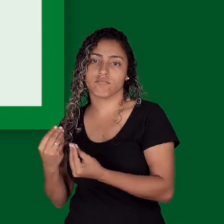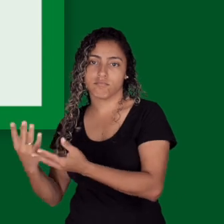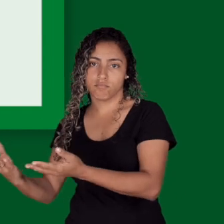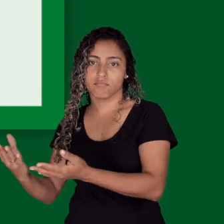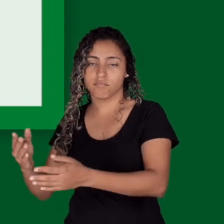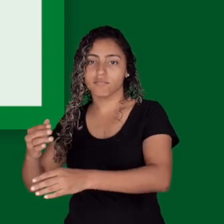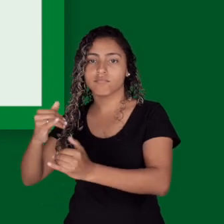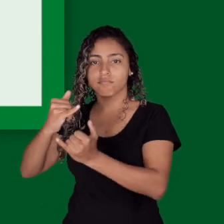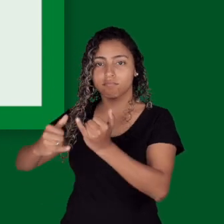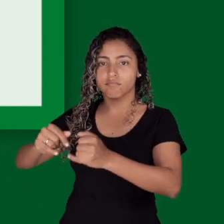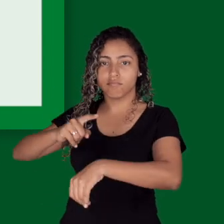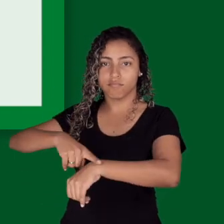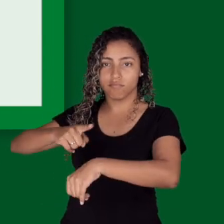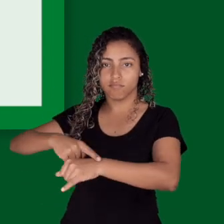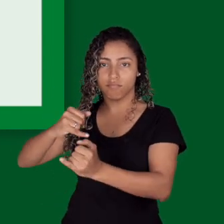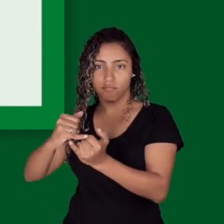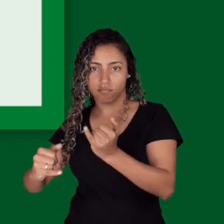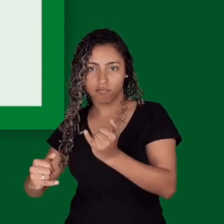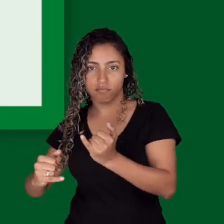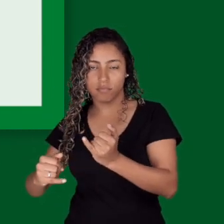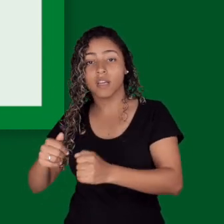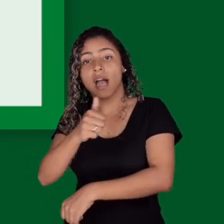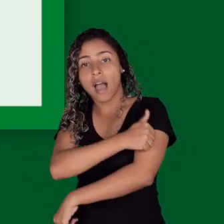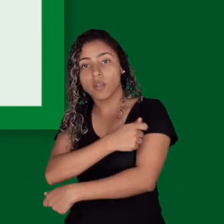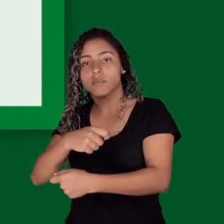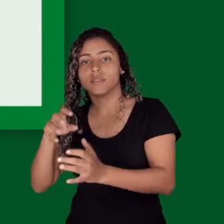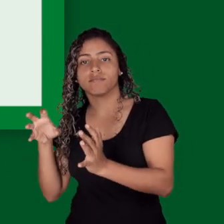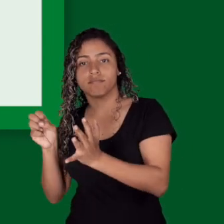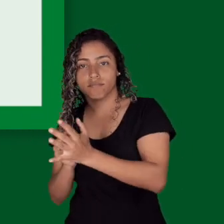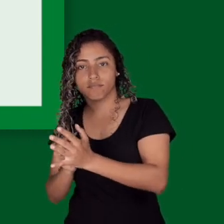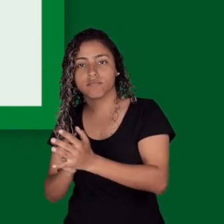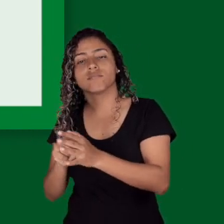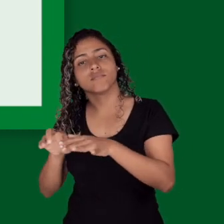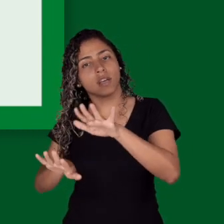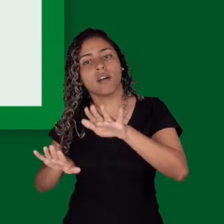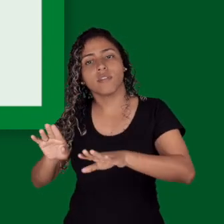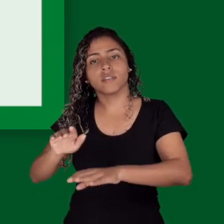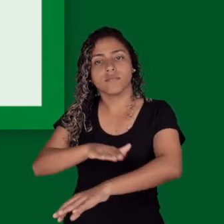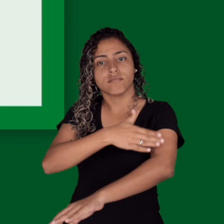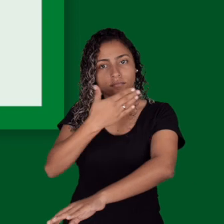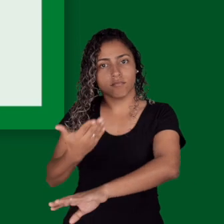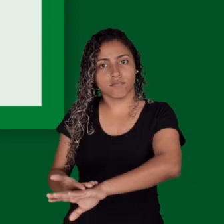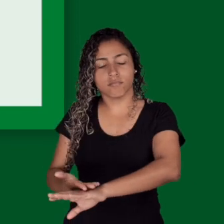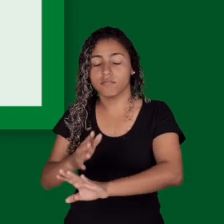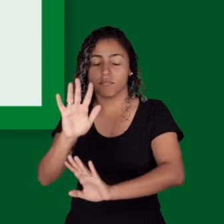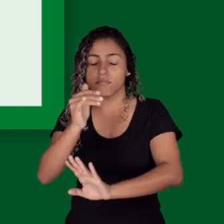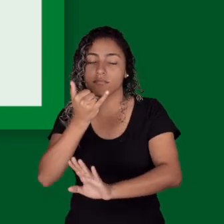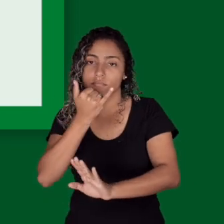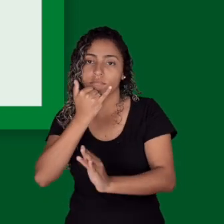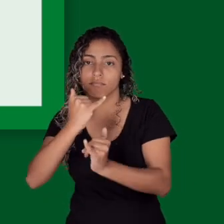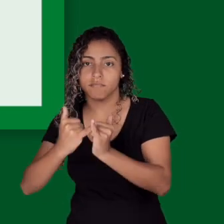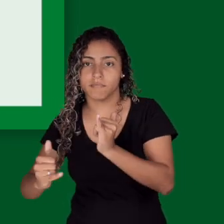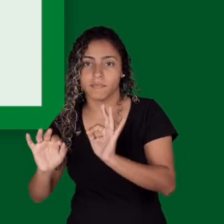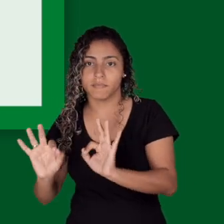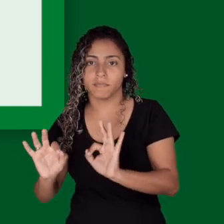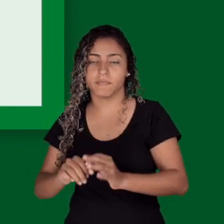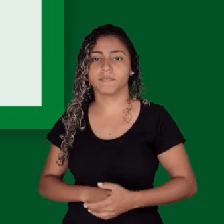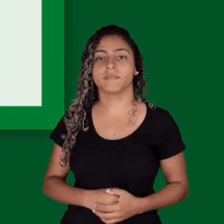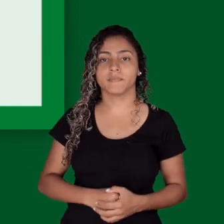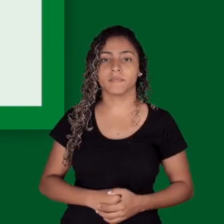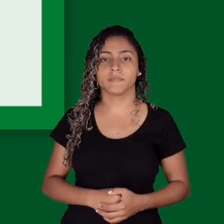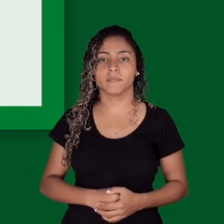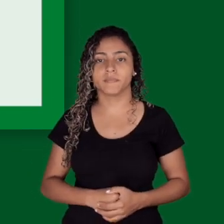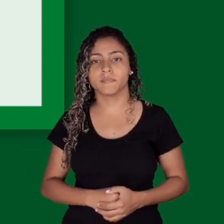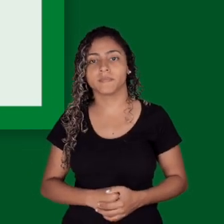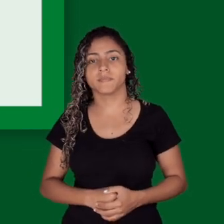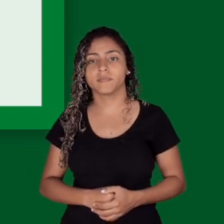Esses alunos eles têm que estar matriculados e é geralmente o período de educação integral. Parcial, desculpe. No mínimo 30%